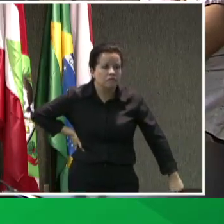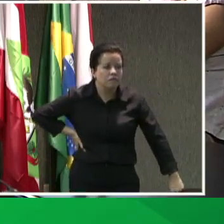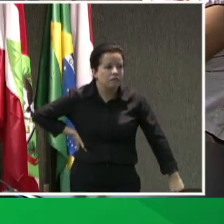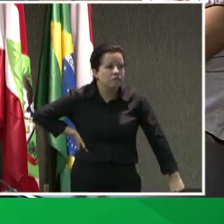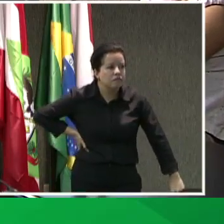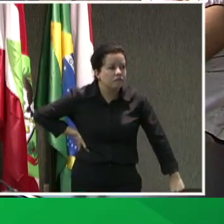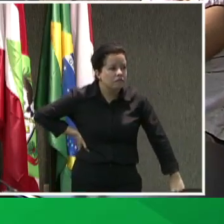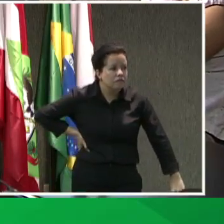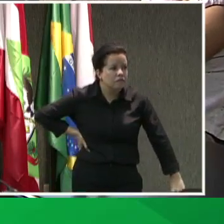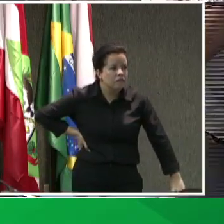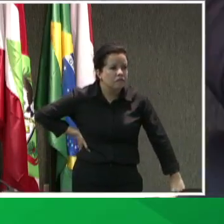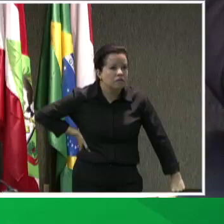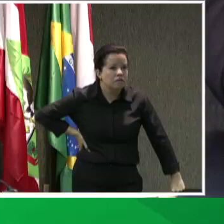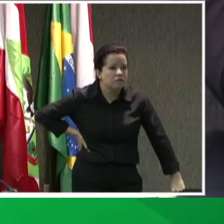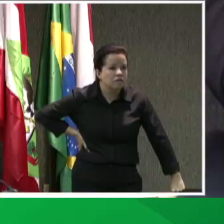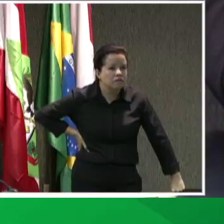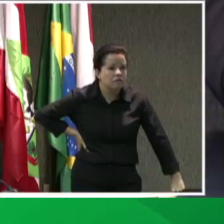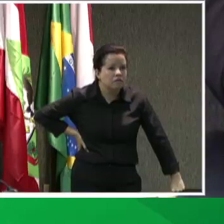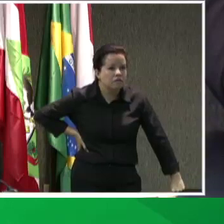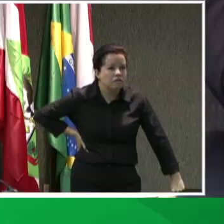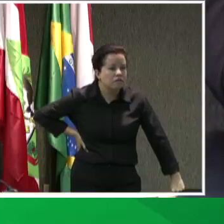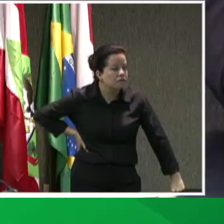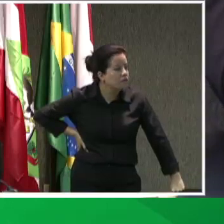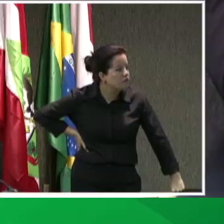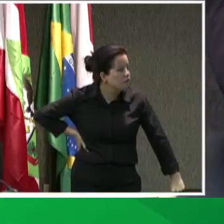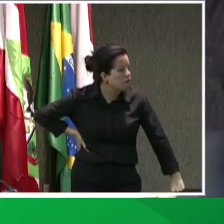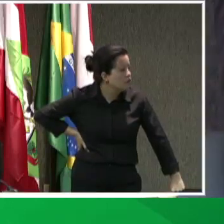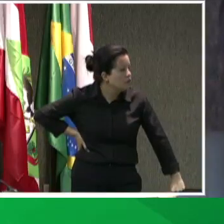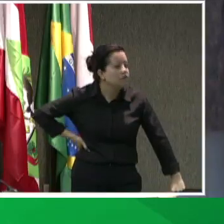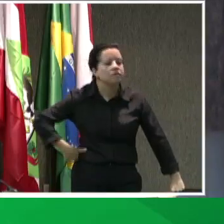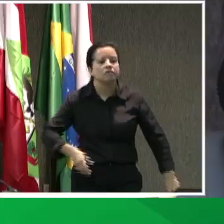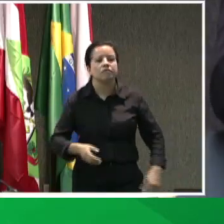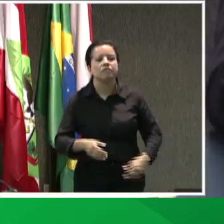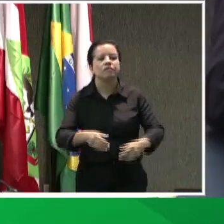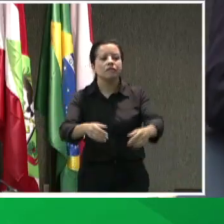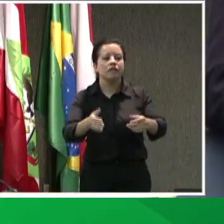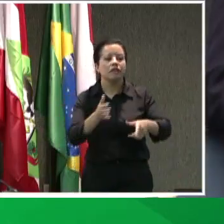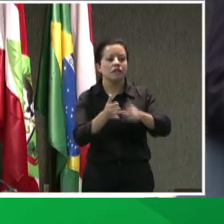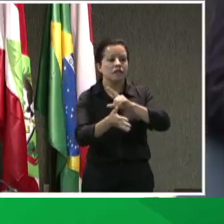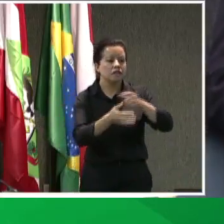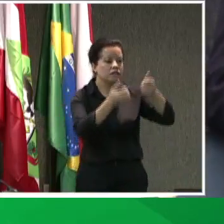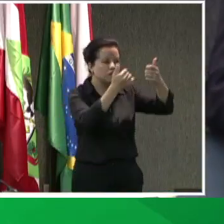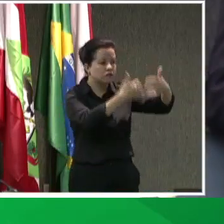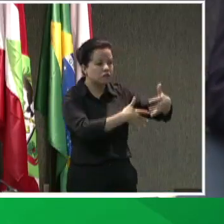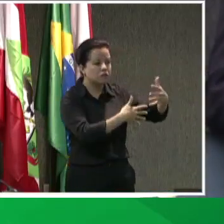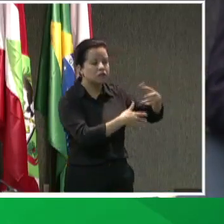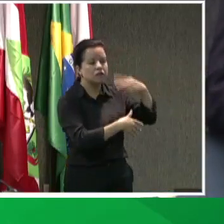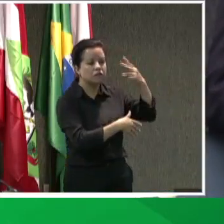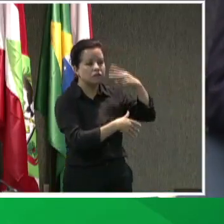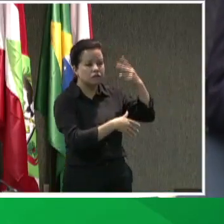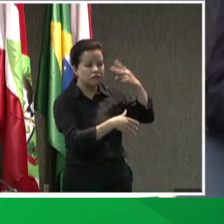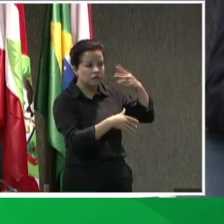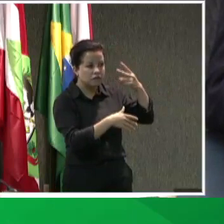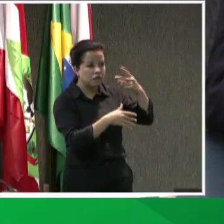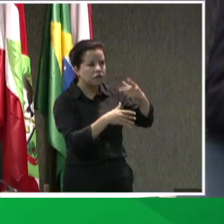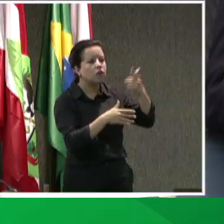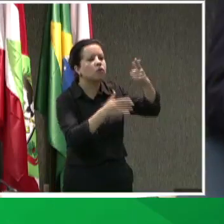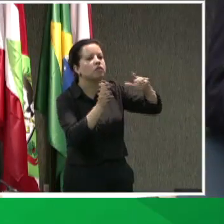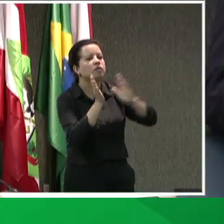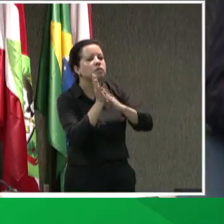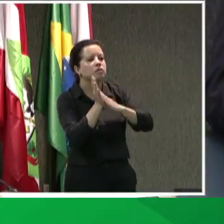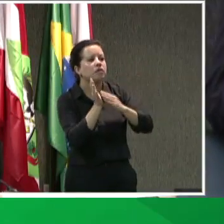É isso. Eu quero dar só antes de passar para o vereador, só explicar como que a gente vai proceder com essas propostas. Tem mais alguma